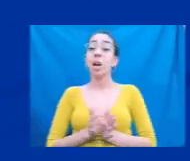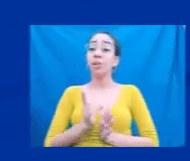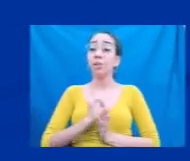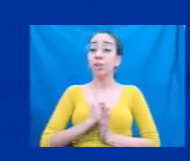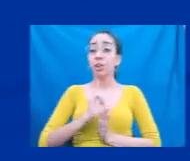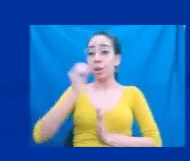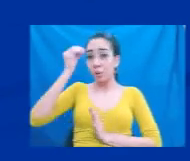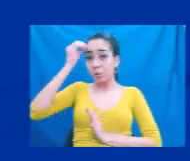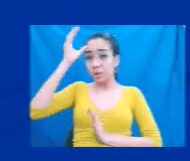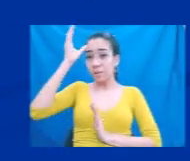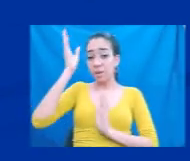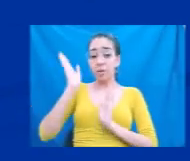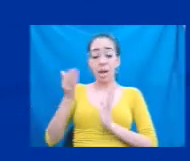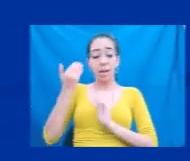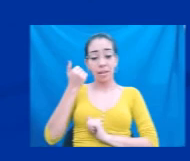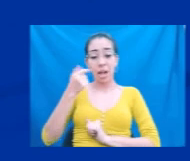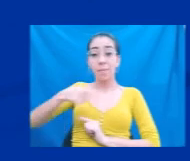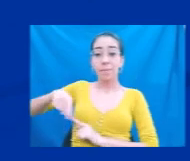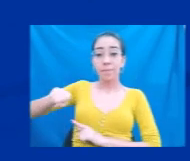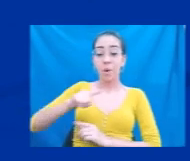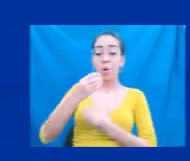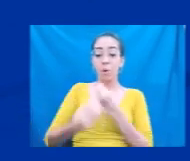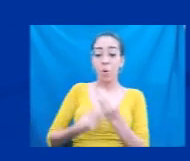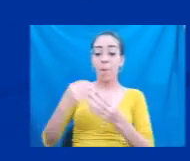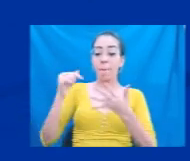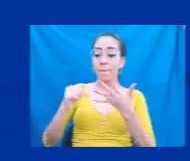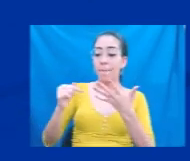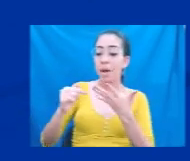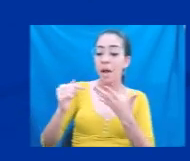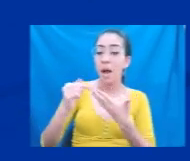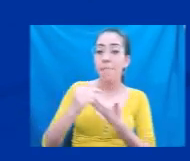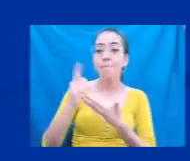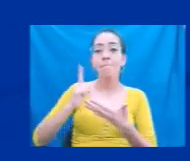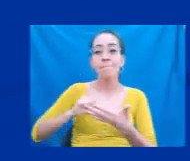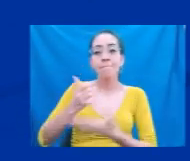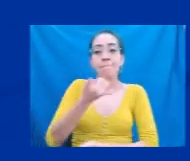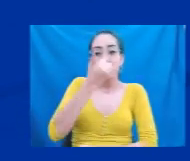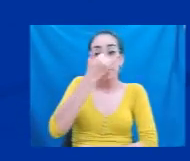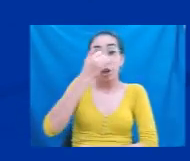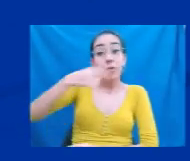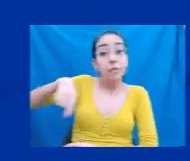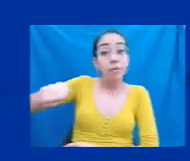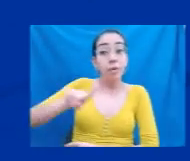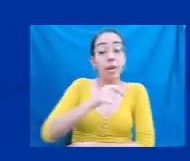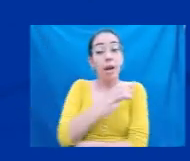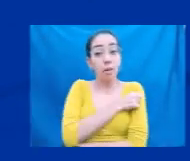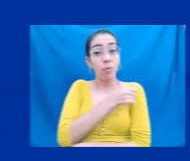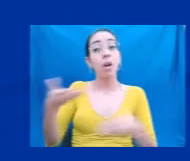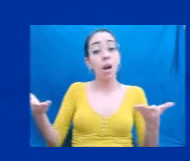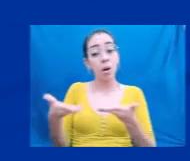ao que ocorreu no Líbano, né? Toda essa narrativa que foi feita aí, né, com inúmeros mortos,